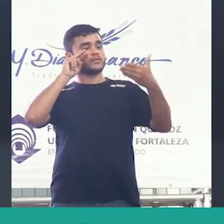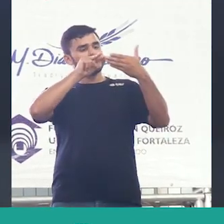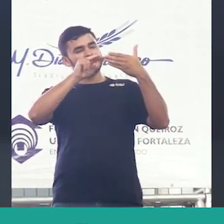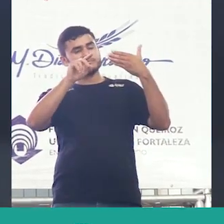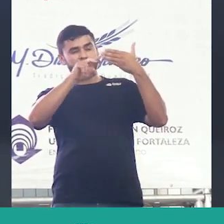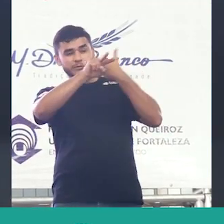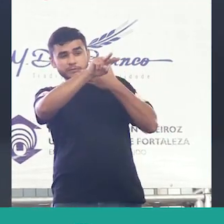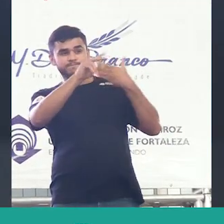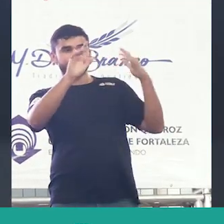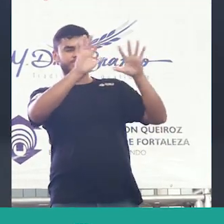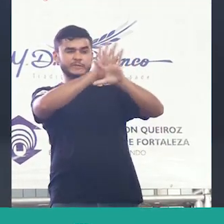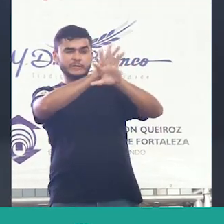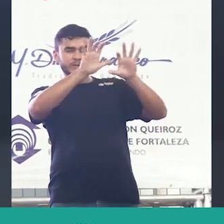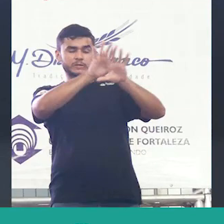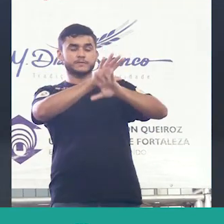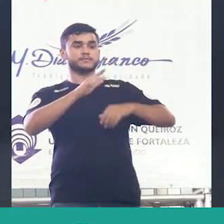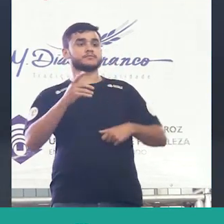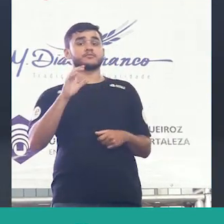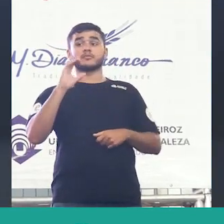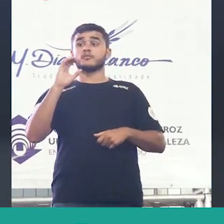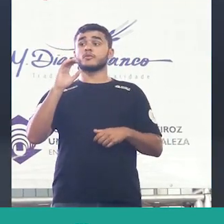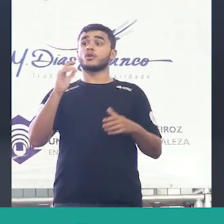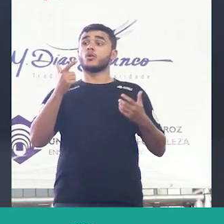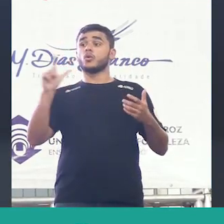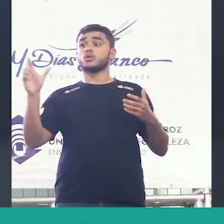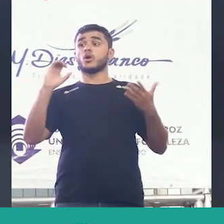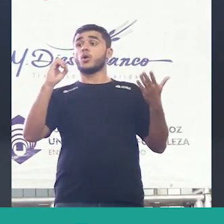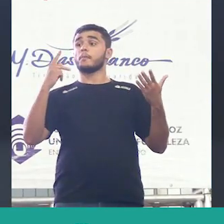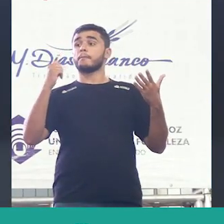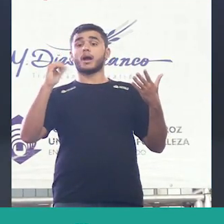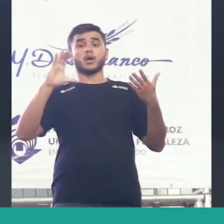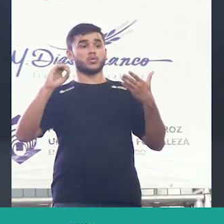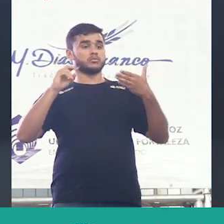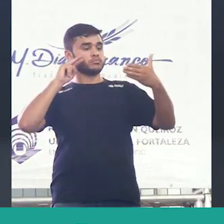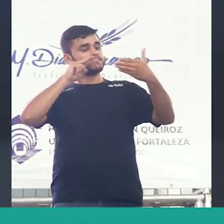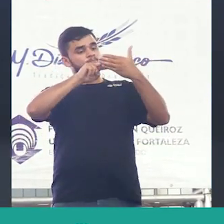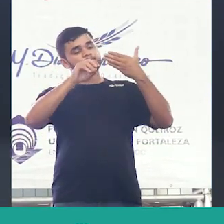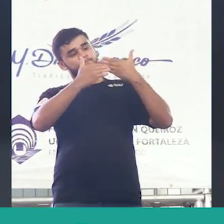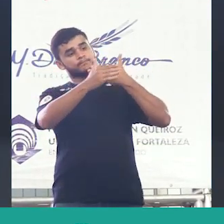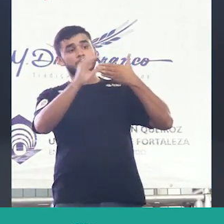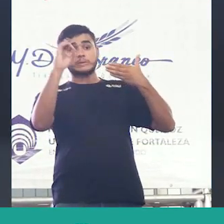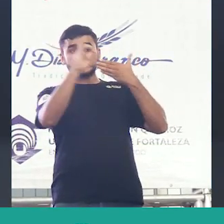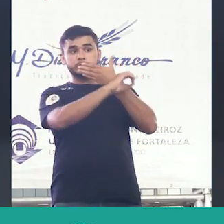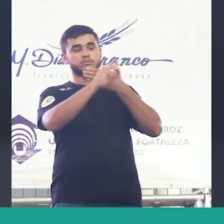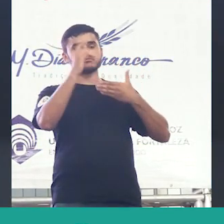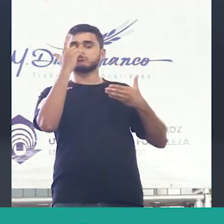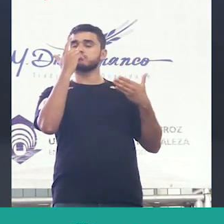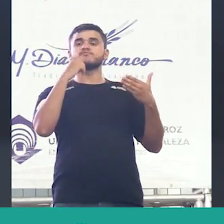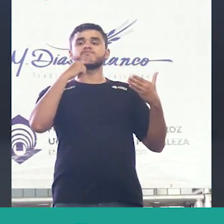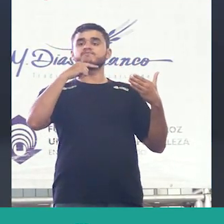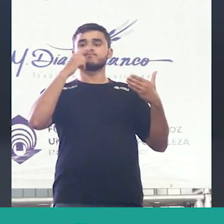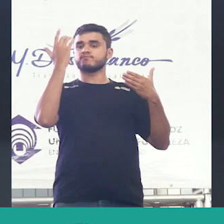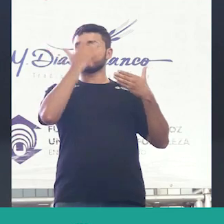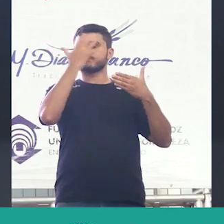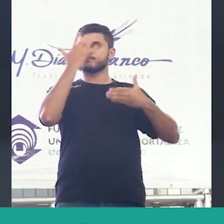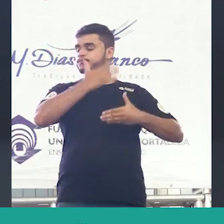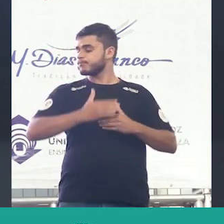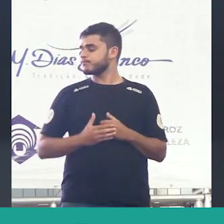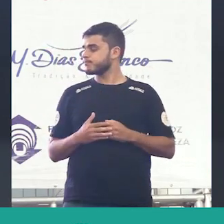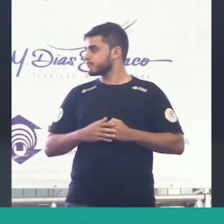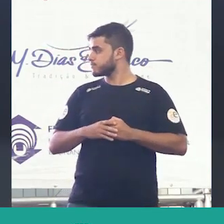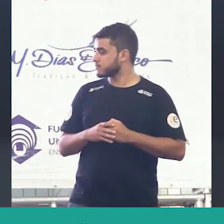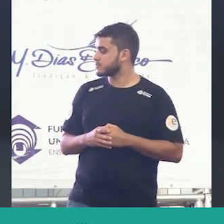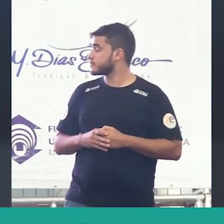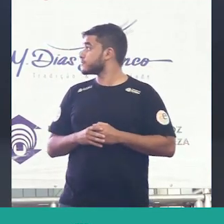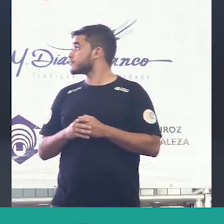meio opaco? Nem atravessar atravessa. Beleza? Vamos lá. Olha aí. Dá para ver o que